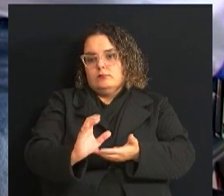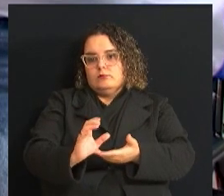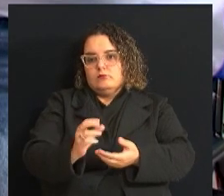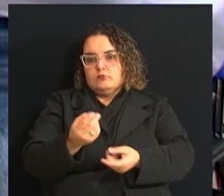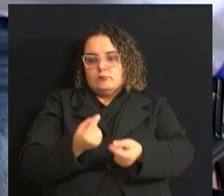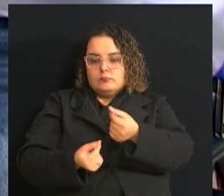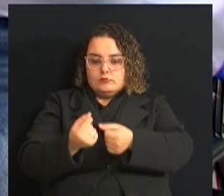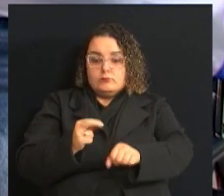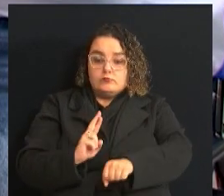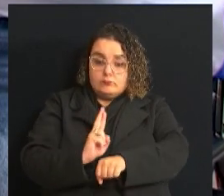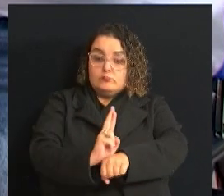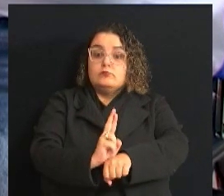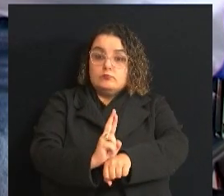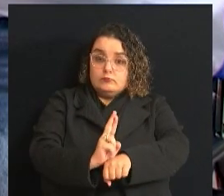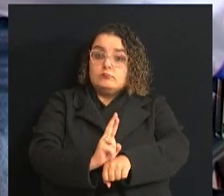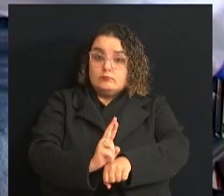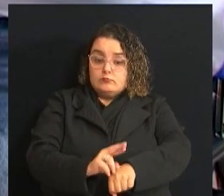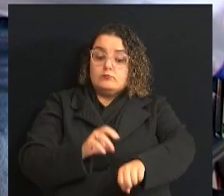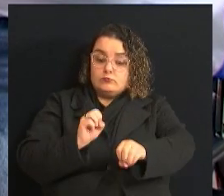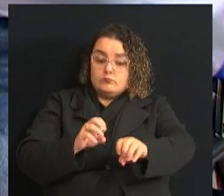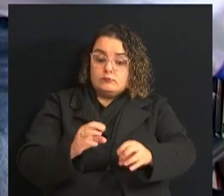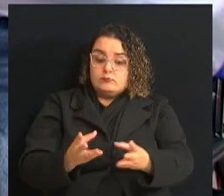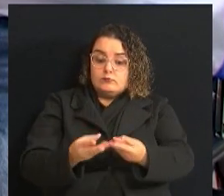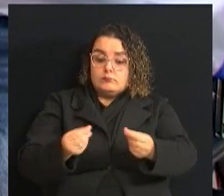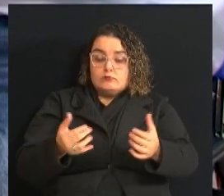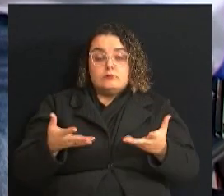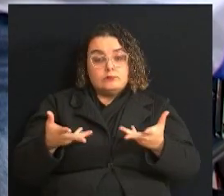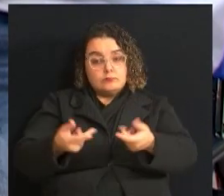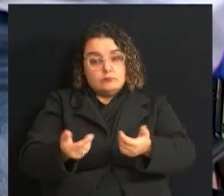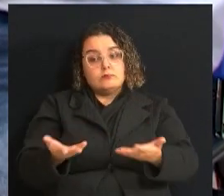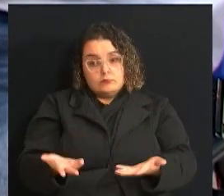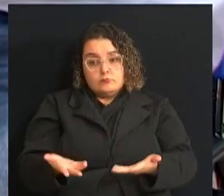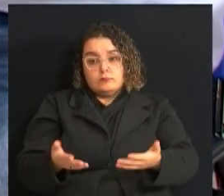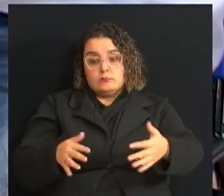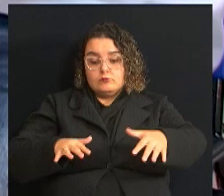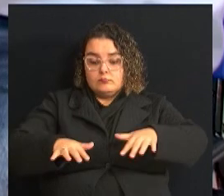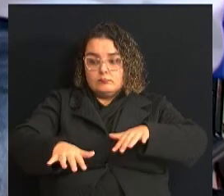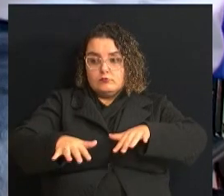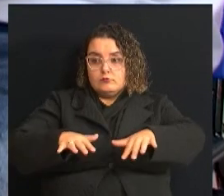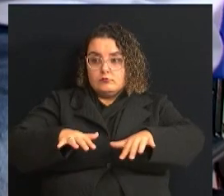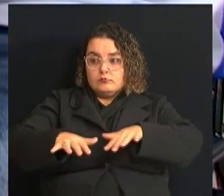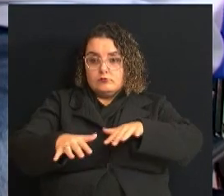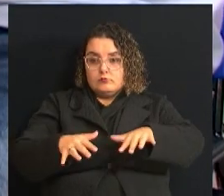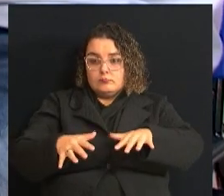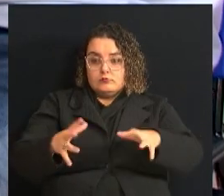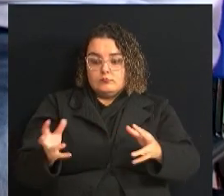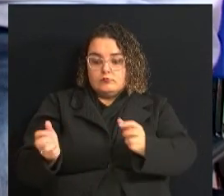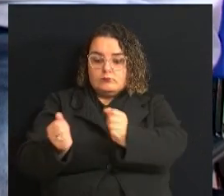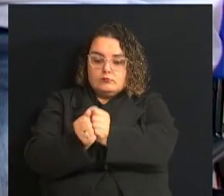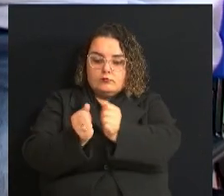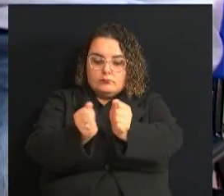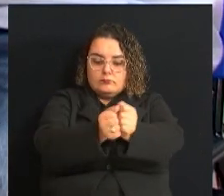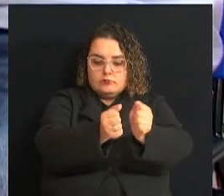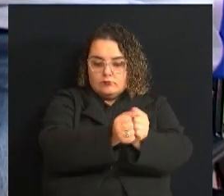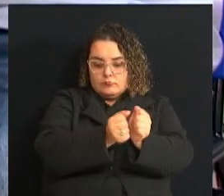fato, tenha uma educação de qualidade para todos. Então, esse movimento que, assim, reúne grupos de famílias, né, que querem